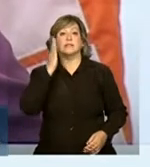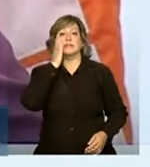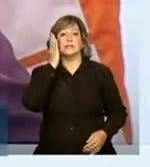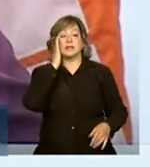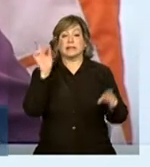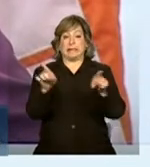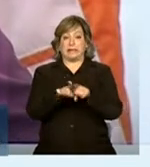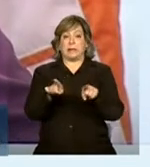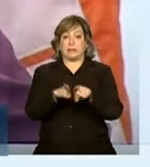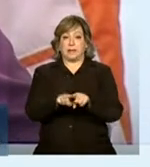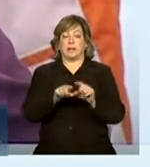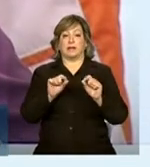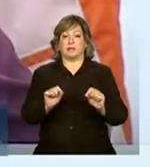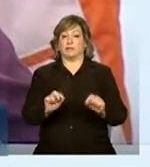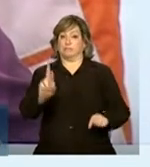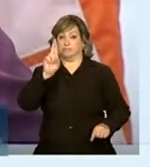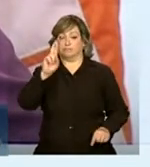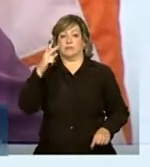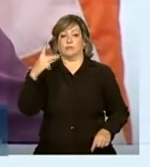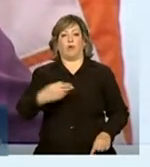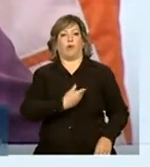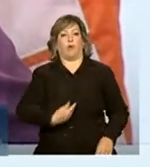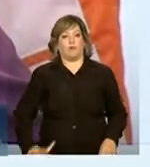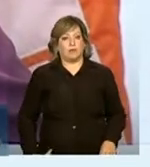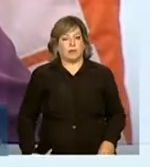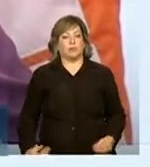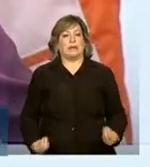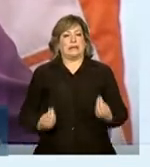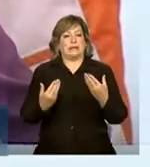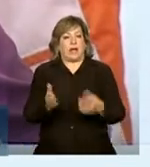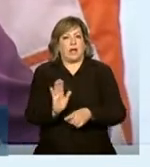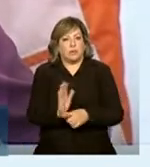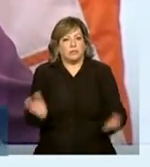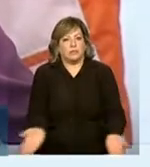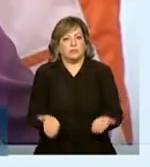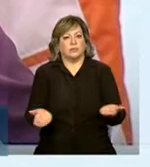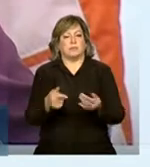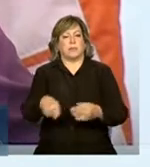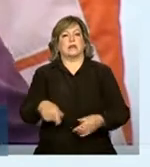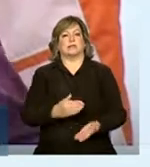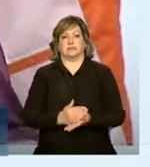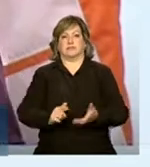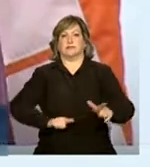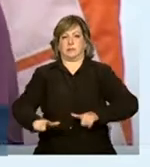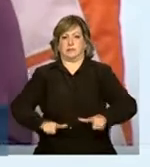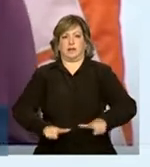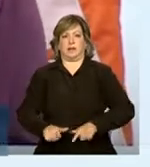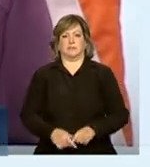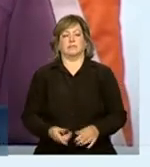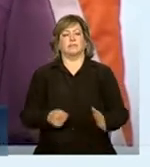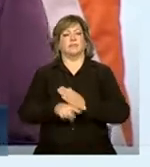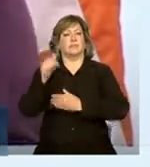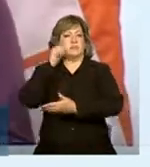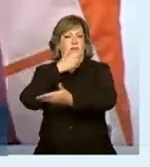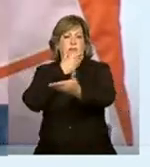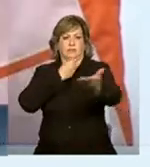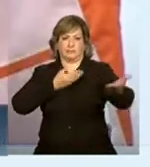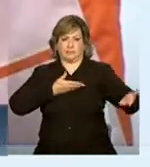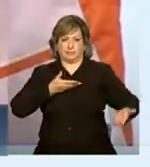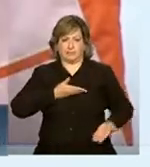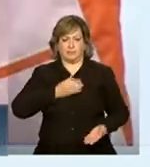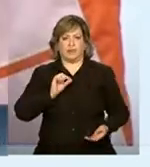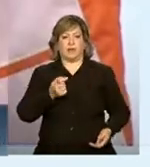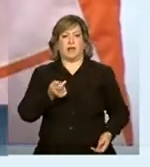também que é papel do governo dar suporte para essas iniciativas. Meus amigos e minhas amigas,